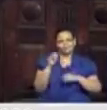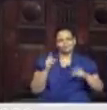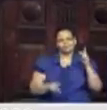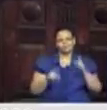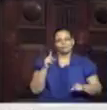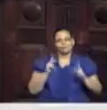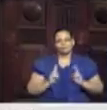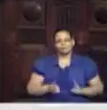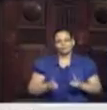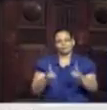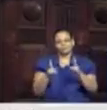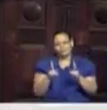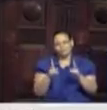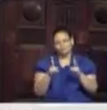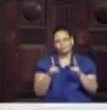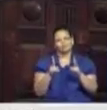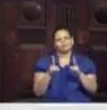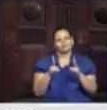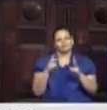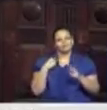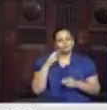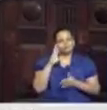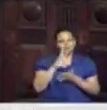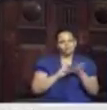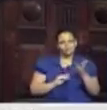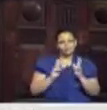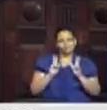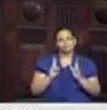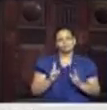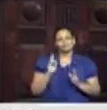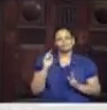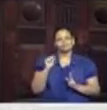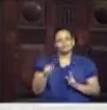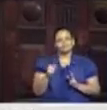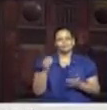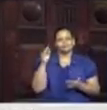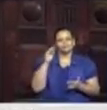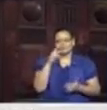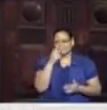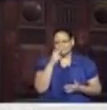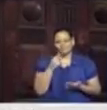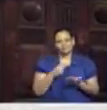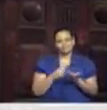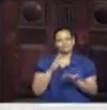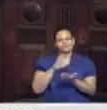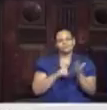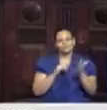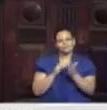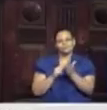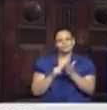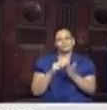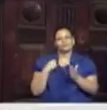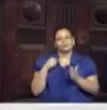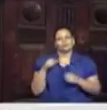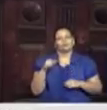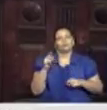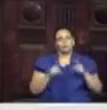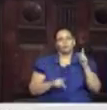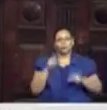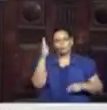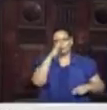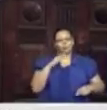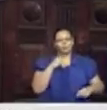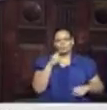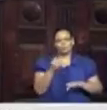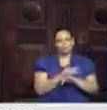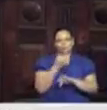da continuidade na afirmação desse modelo de exclusão, seguramente o povo brasileiro não vai